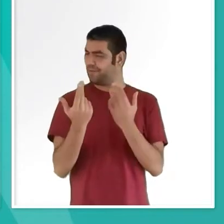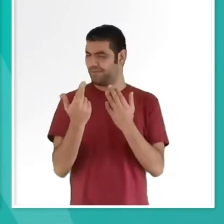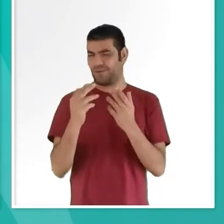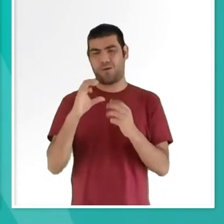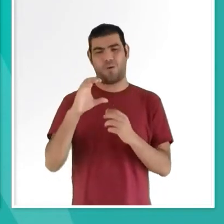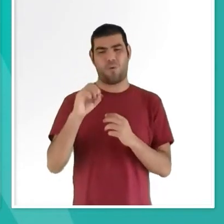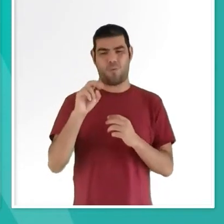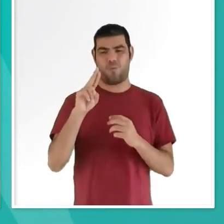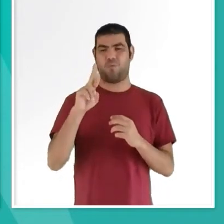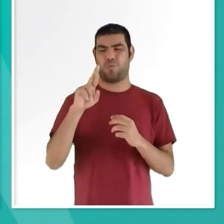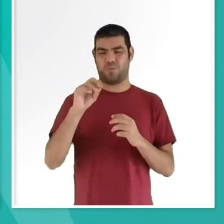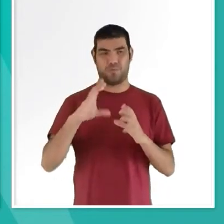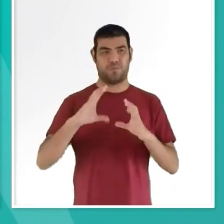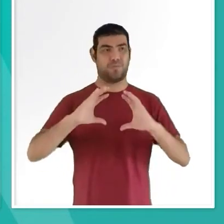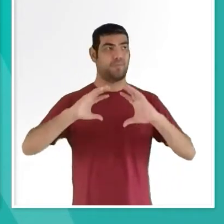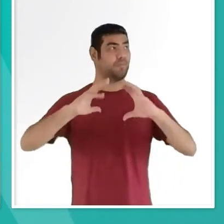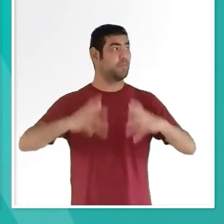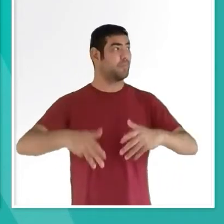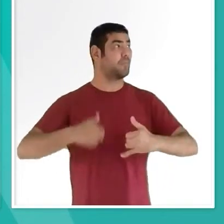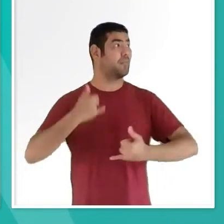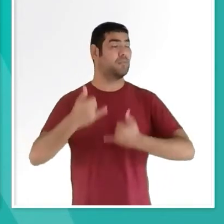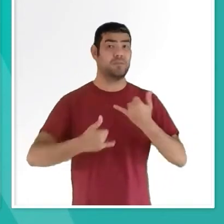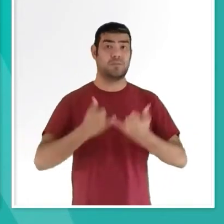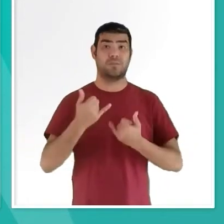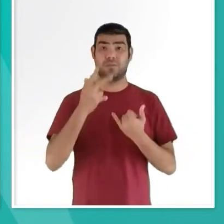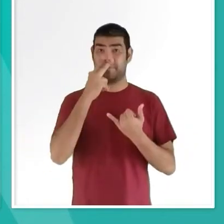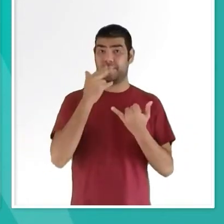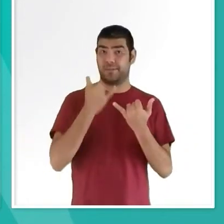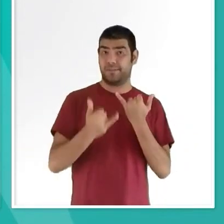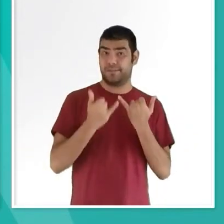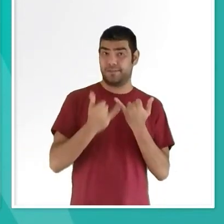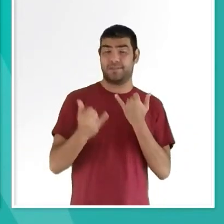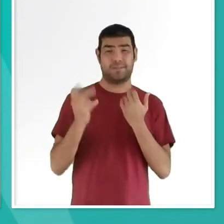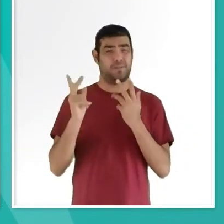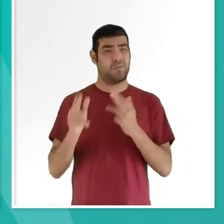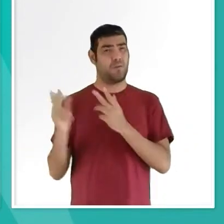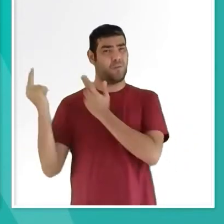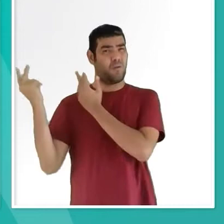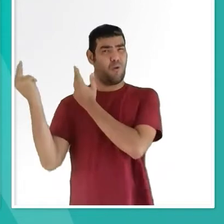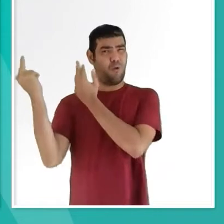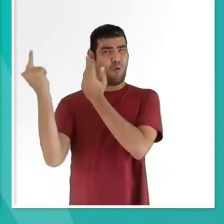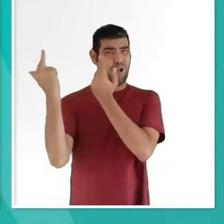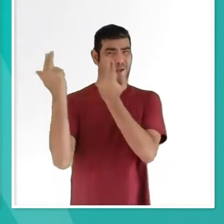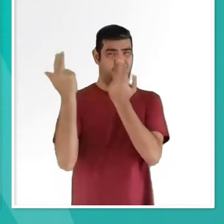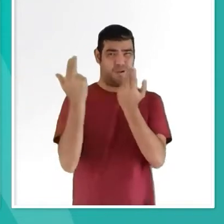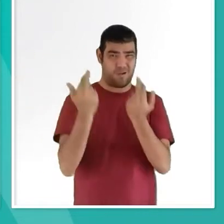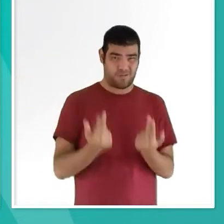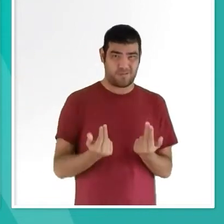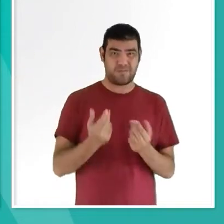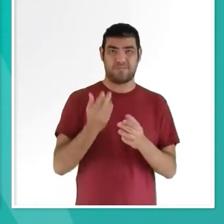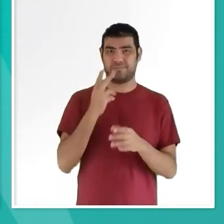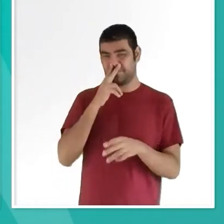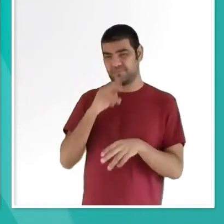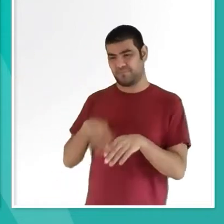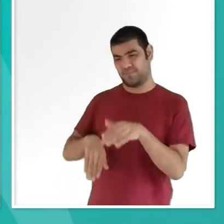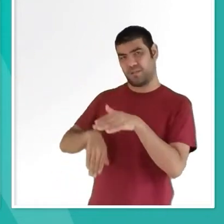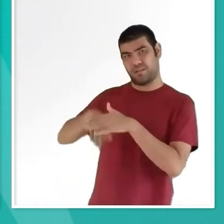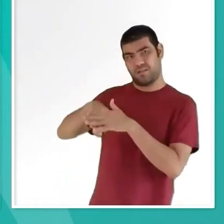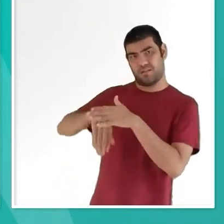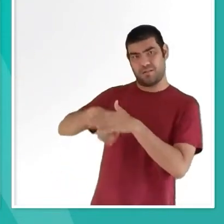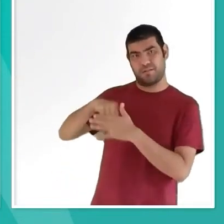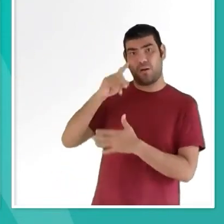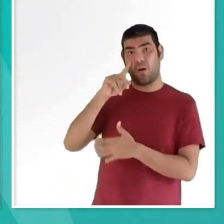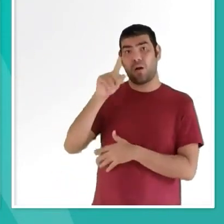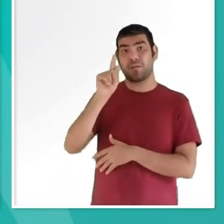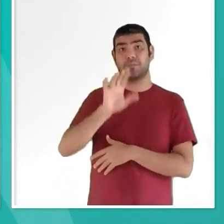jogo era parecido também com o Epicurus, parecido com uma embaixadinha. Essa imagem aqui, essa foto, é uma